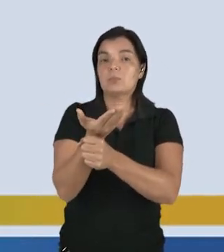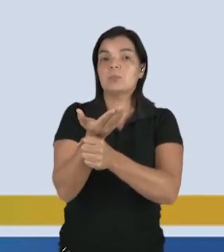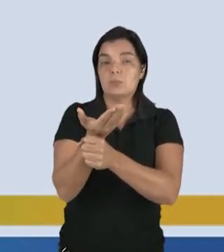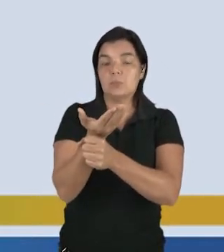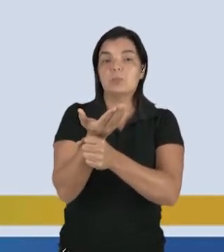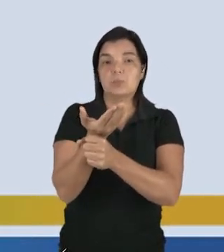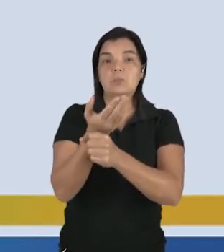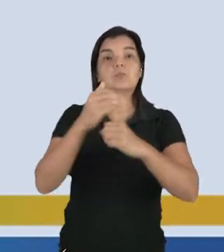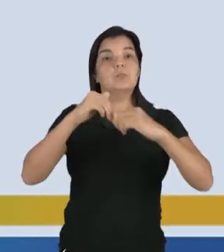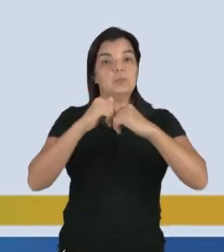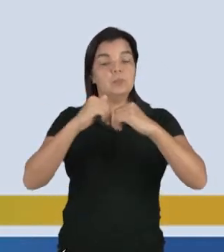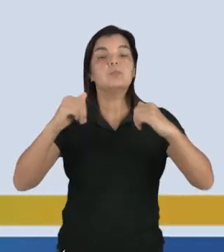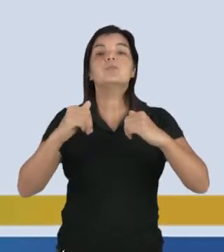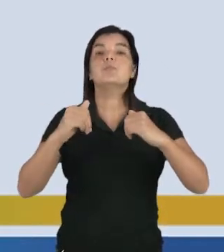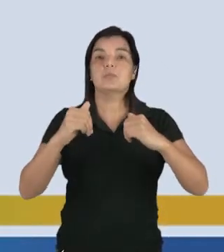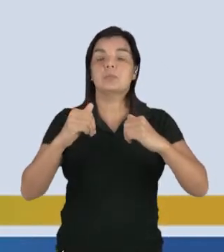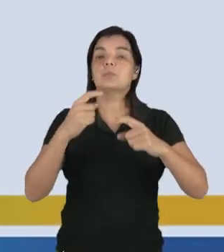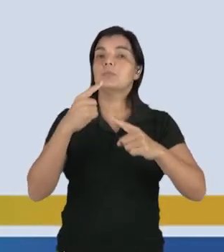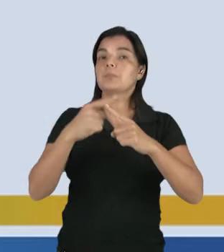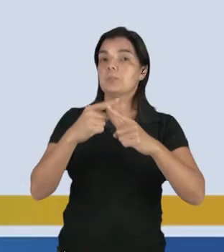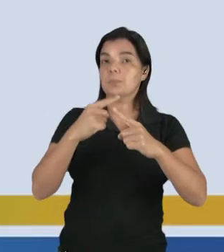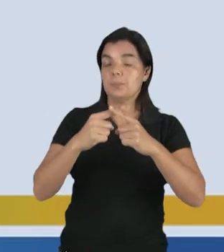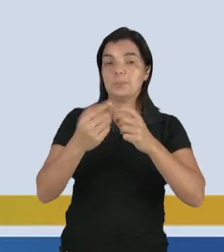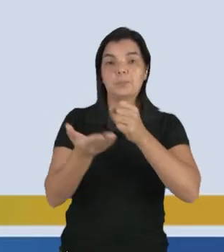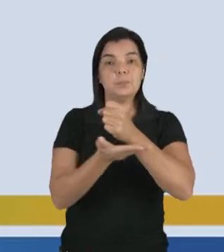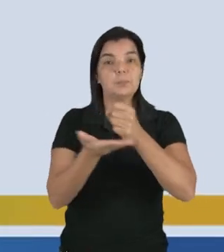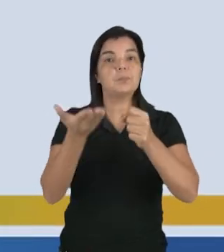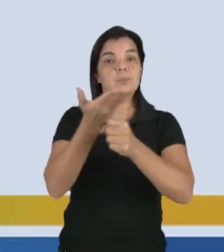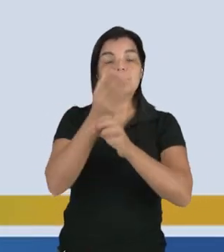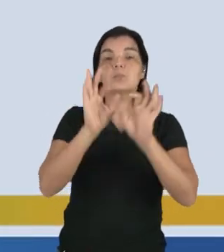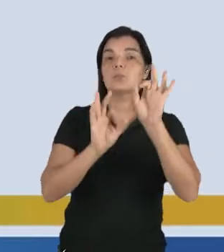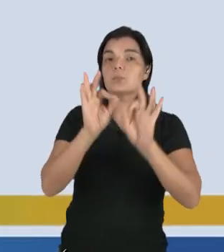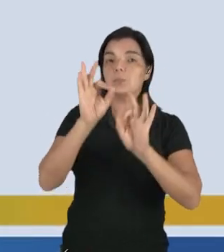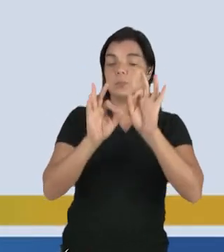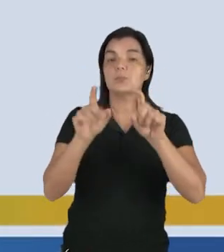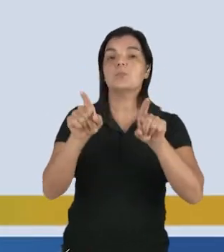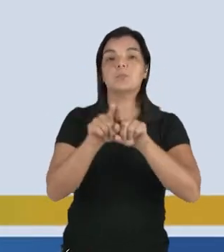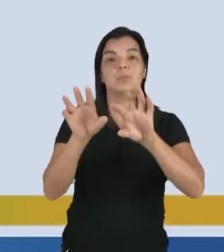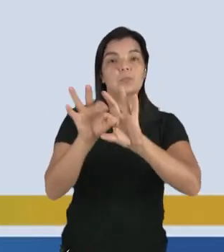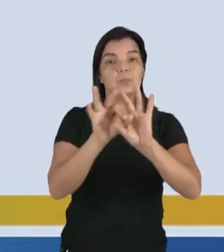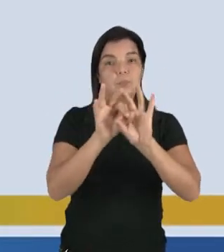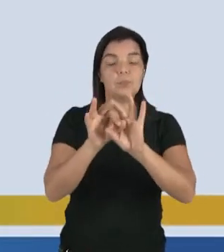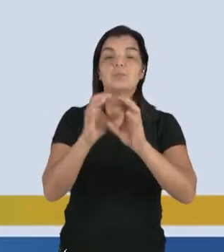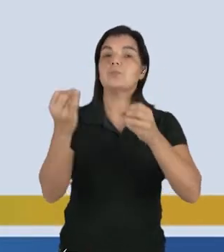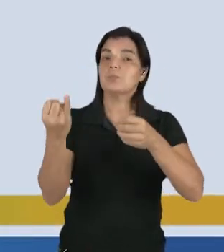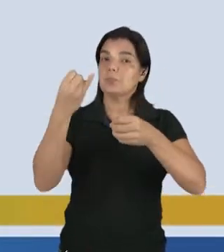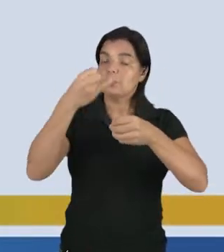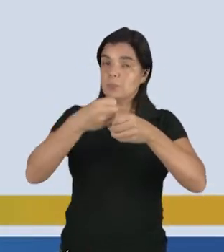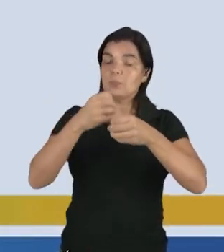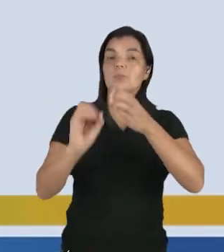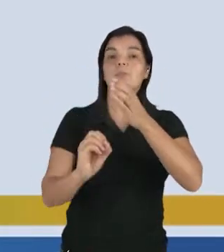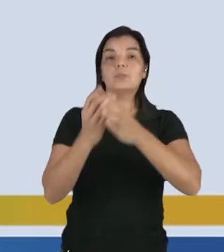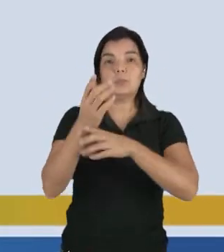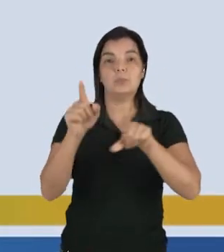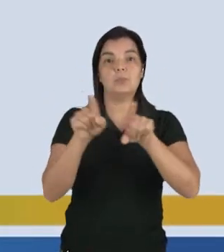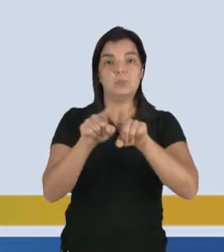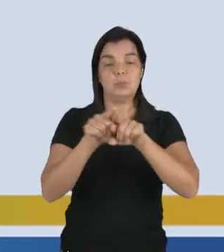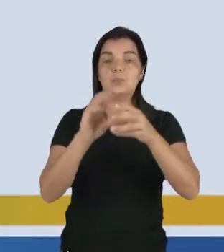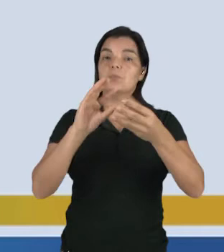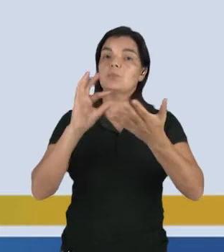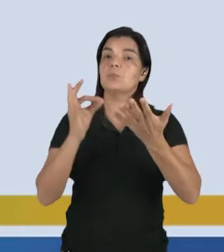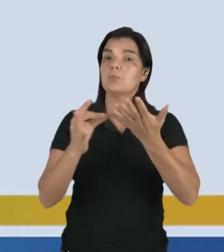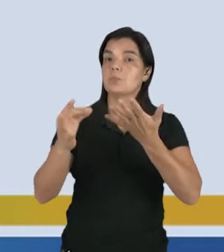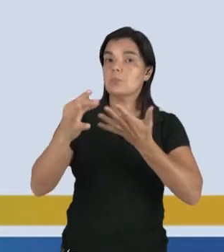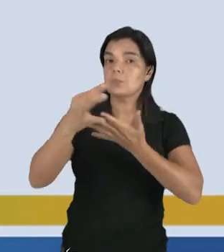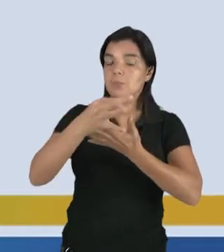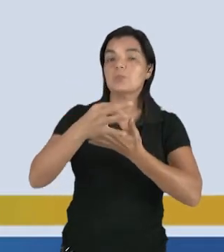sofrer dissociação iônica porque as bases são formadas através da ligação iônica que ocorre entre os seus